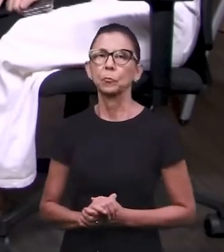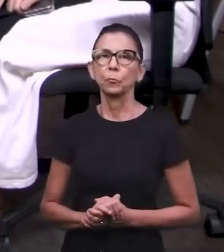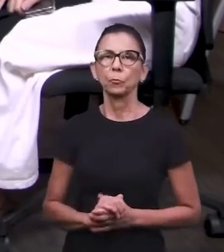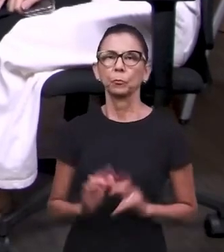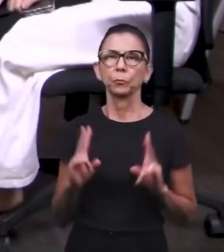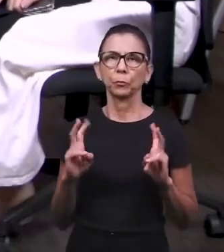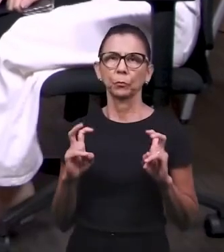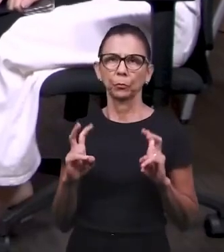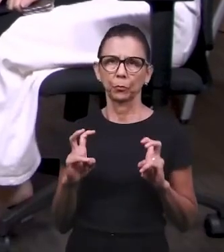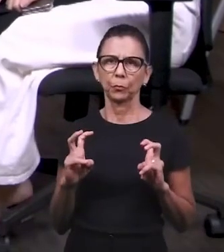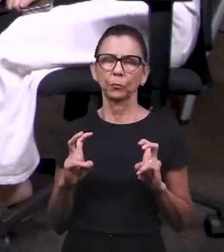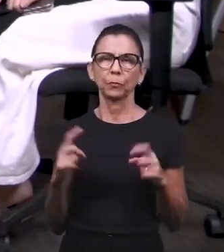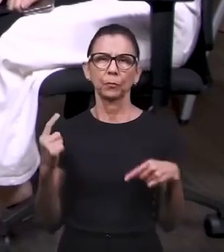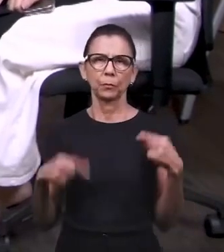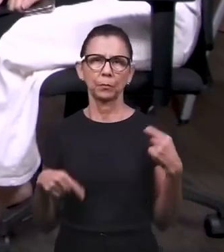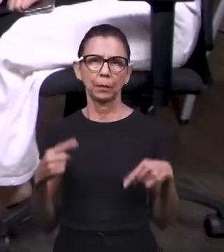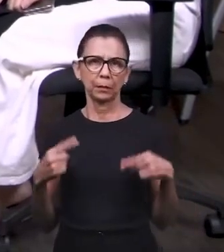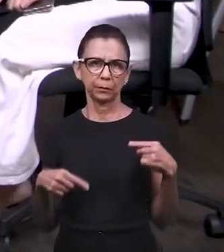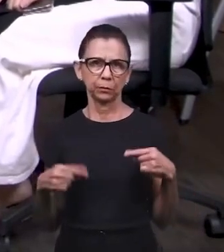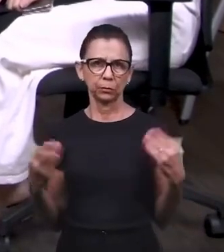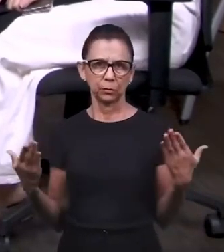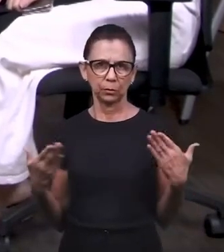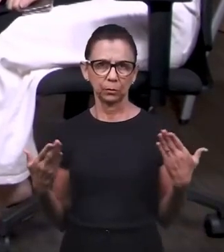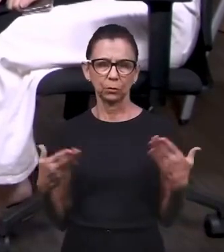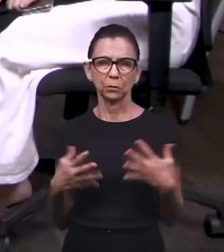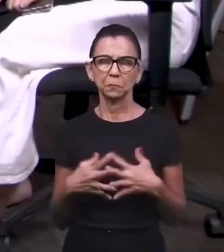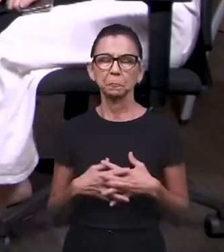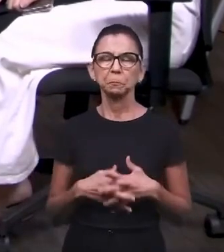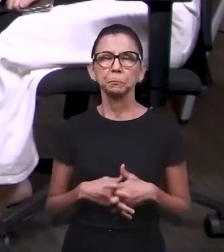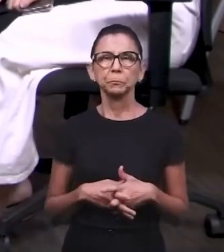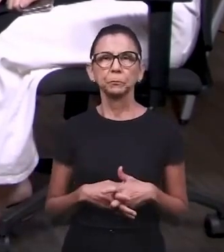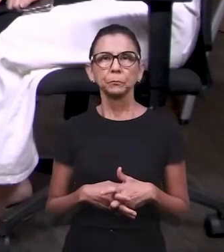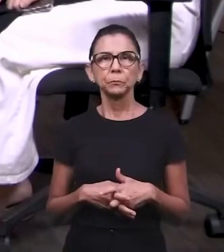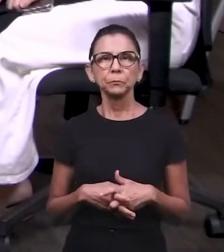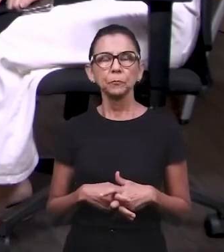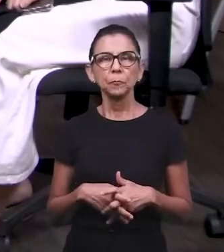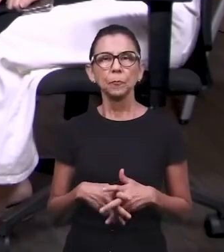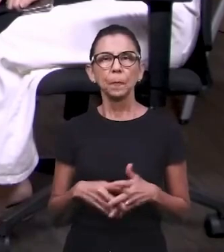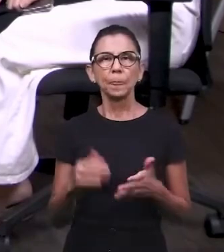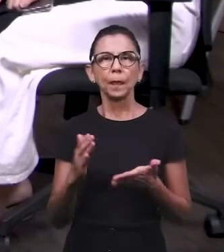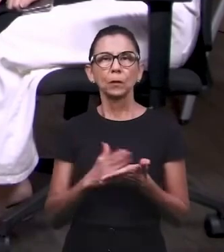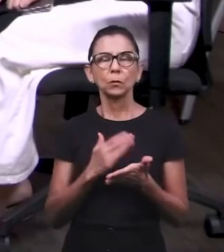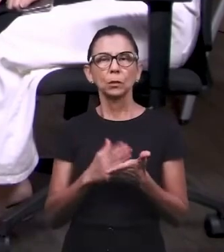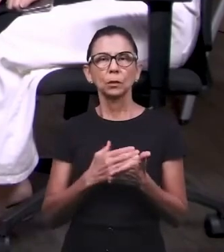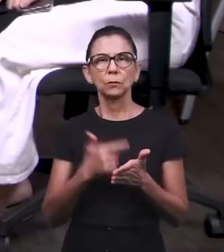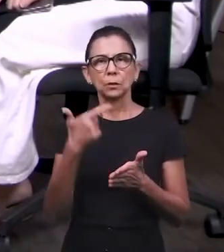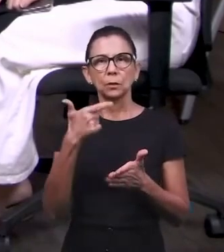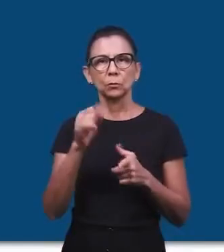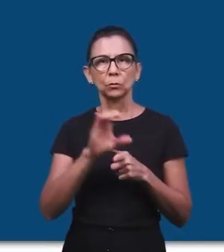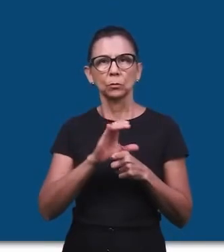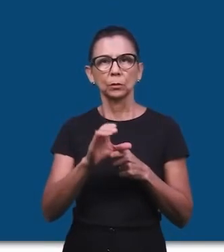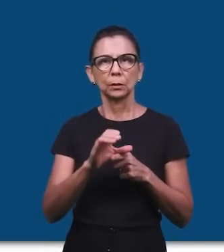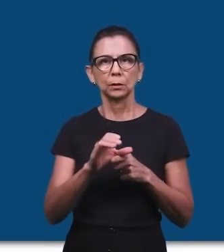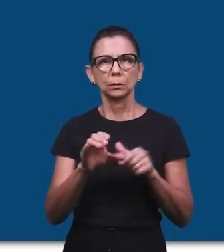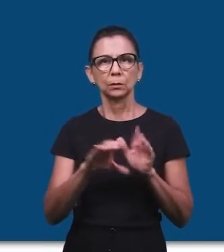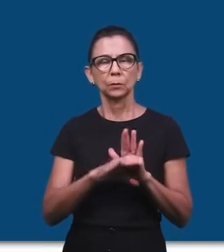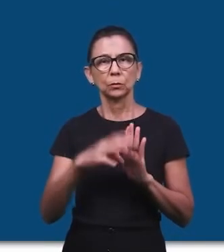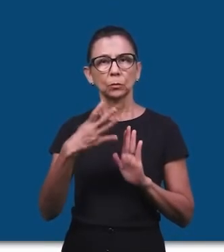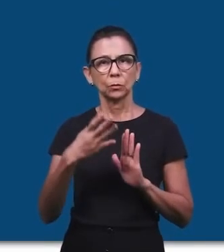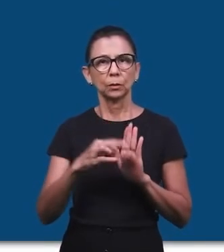debate e se encontra em segundo Coríntios 44 quando diz nos